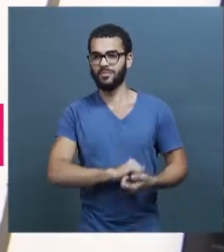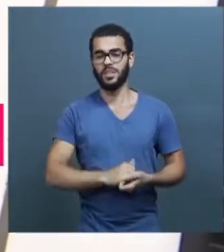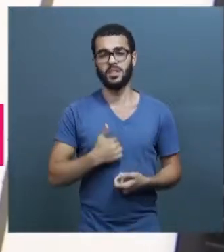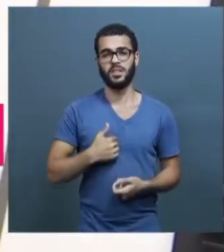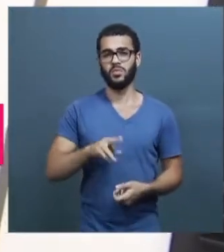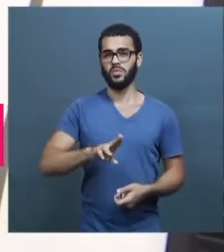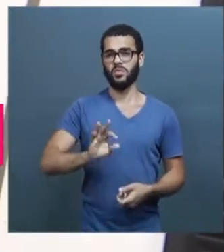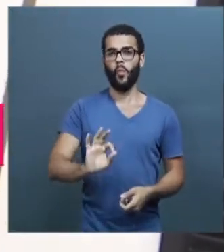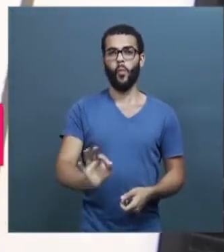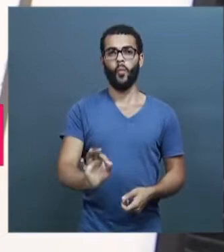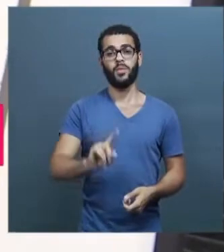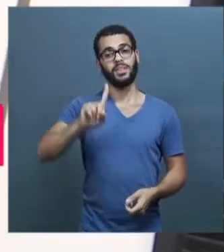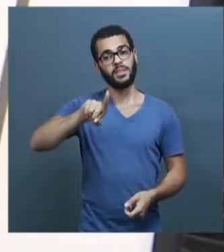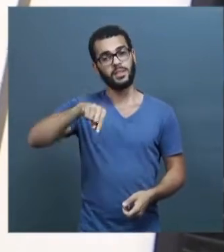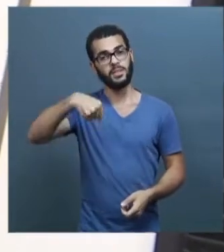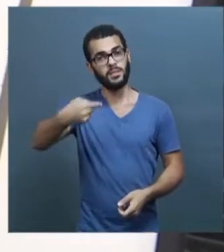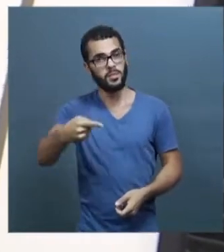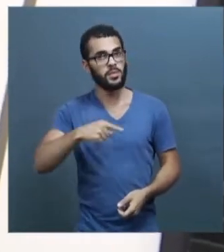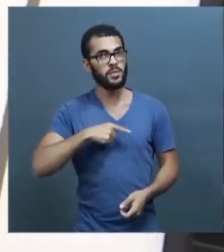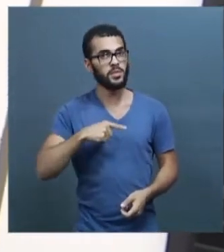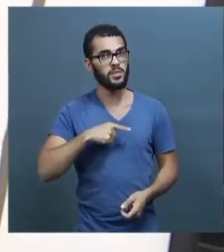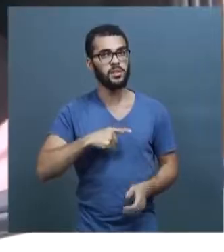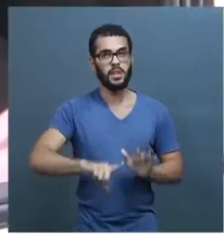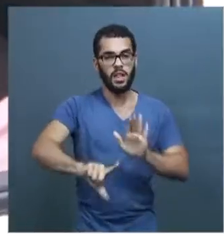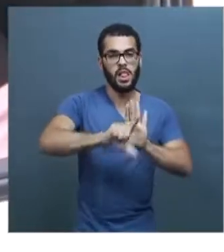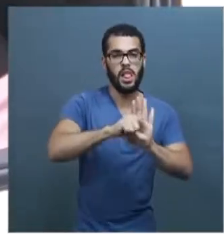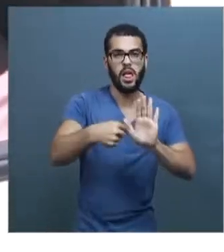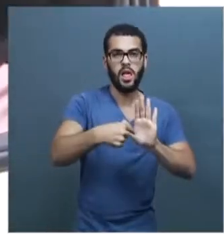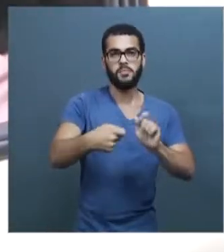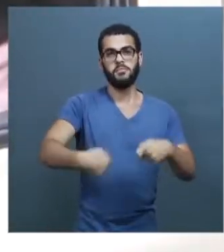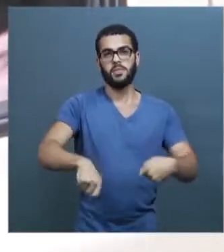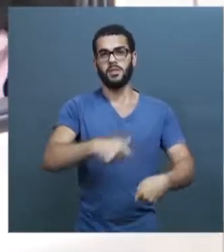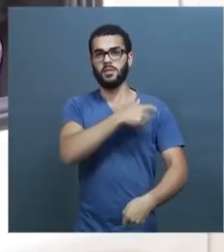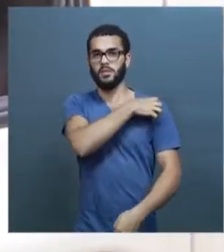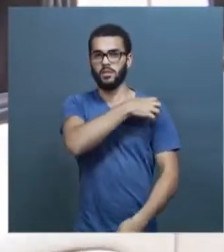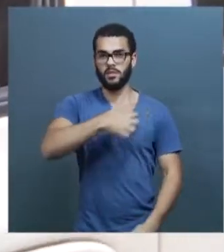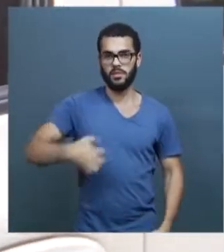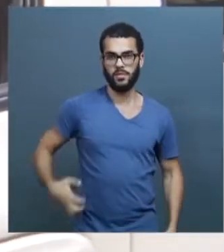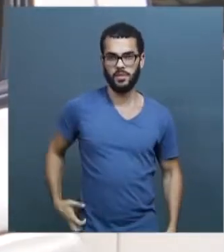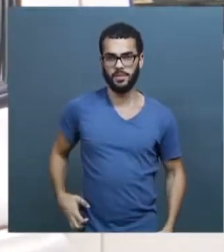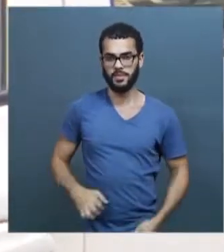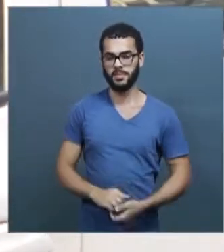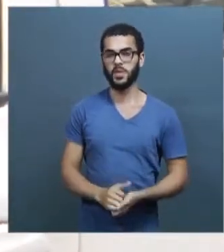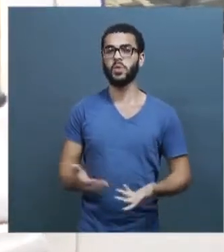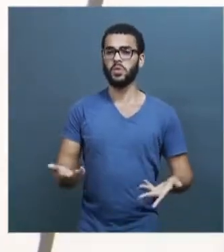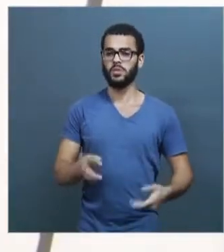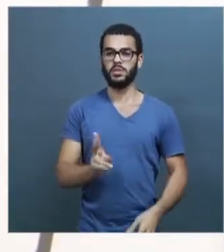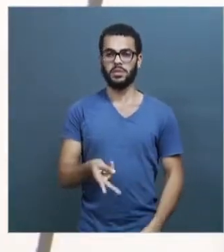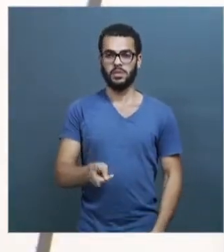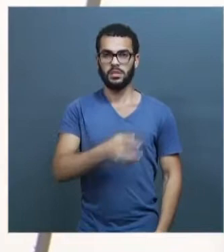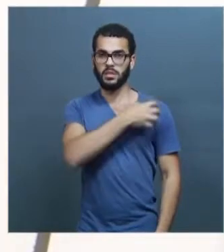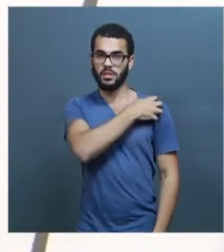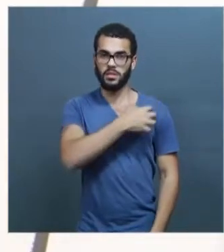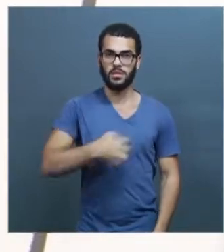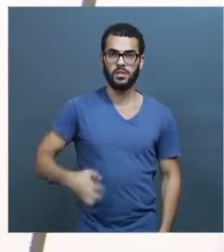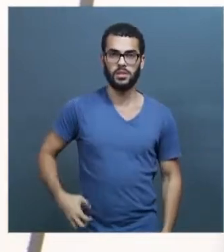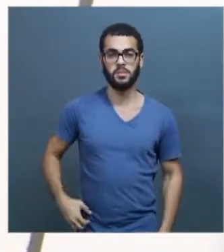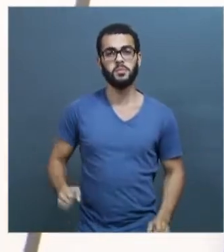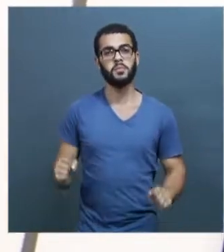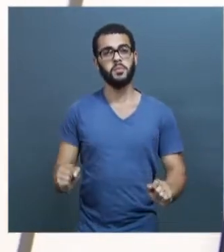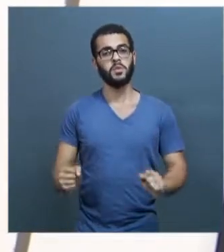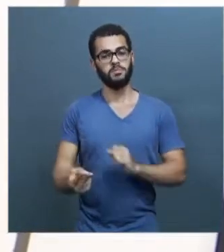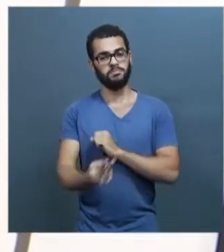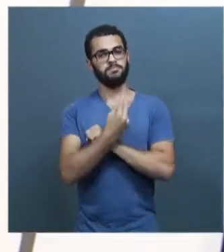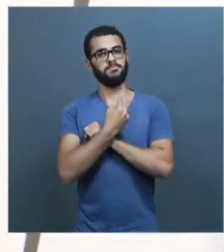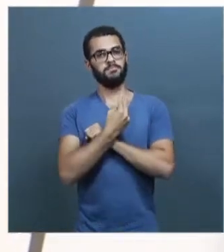era. Só passei a usar depois que virou lei. Hoje o taxista não abre mão do item de segurança. Para salvar a vida, salvar a